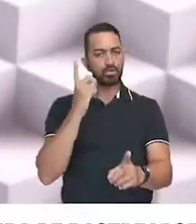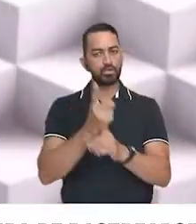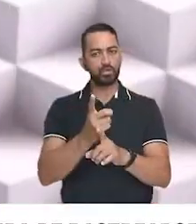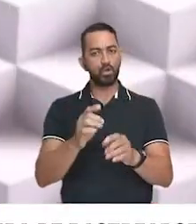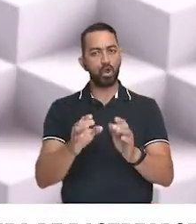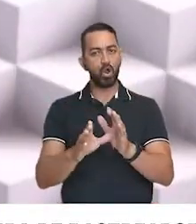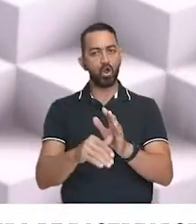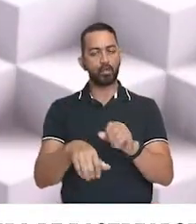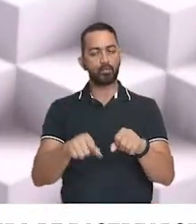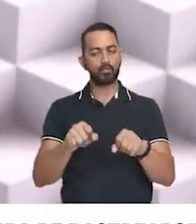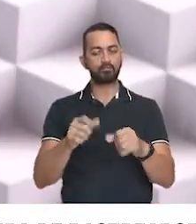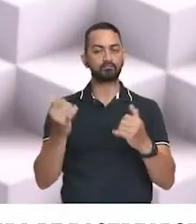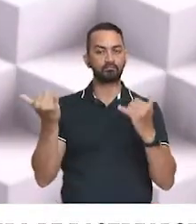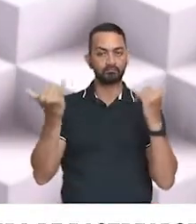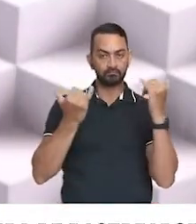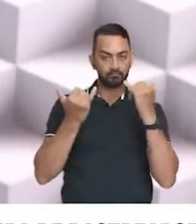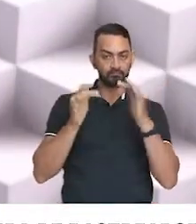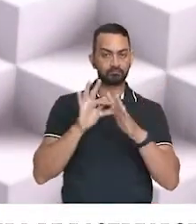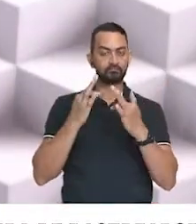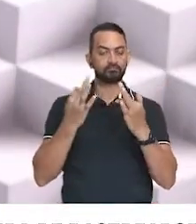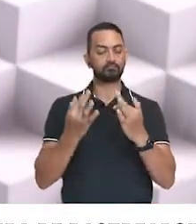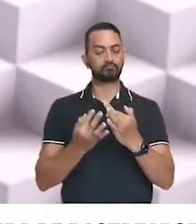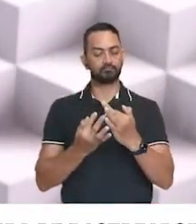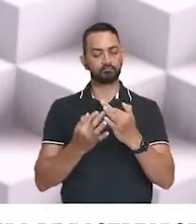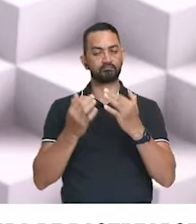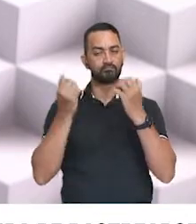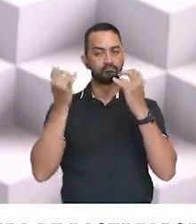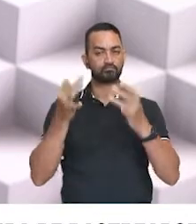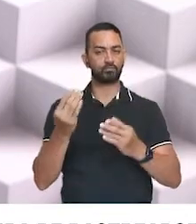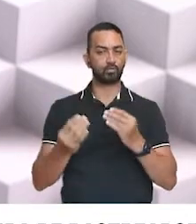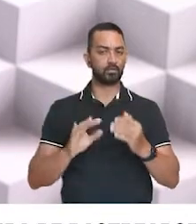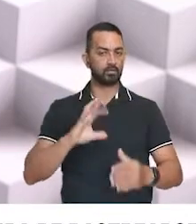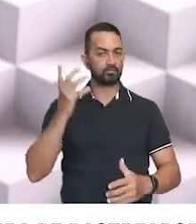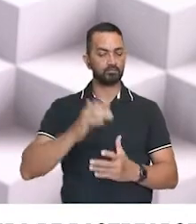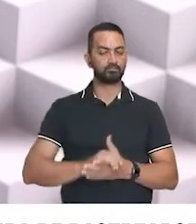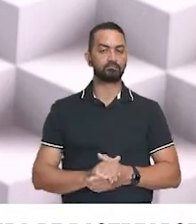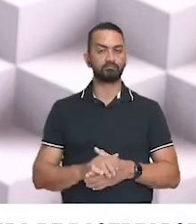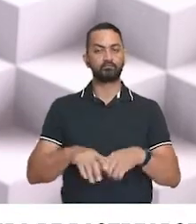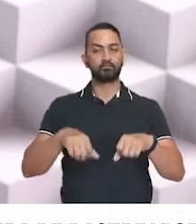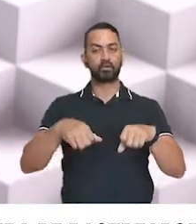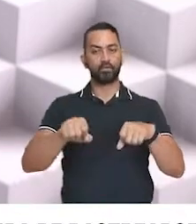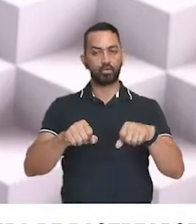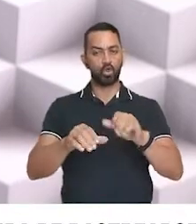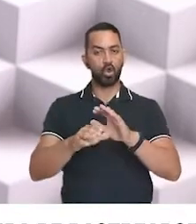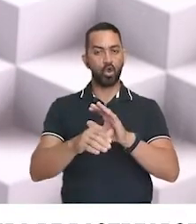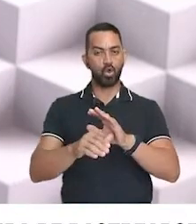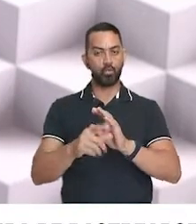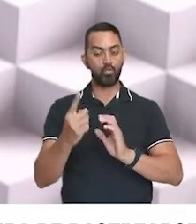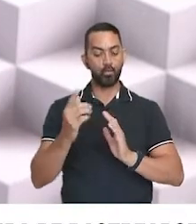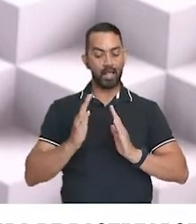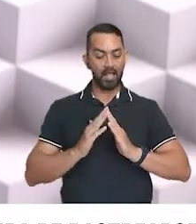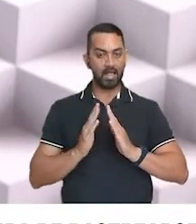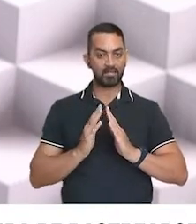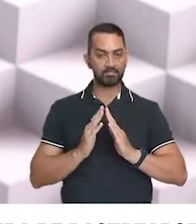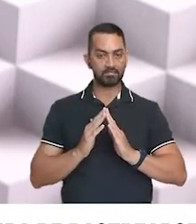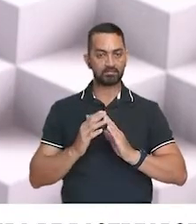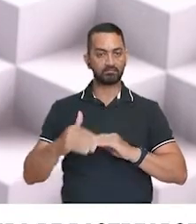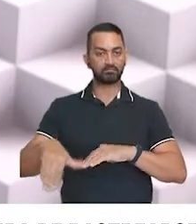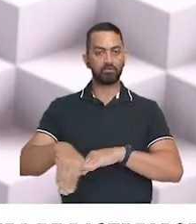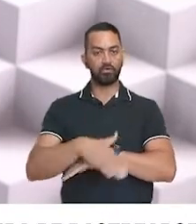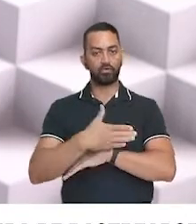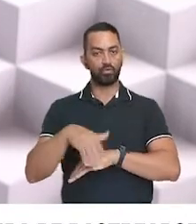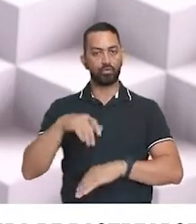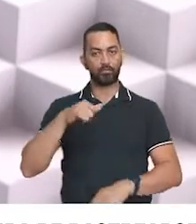Exatamente olha a gente recebeu informações da família mesmo da vítima que relatou como tudo aconteceu a moto da vítima foi furtada em uma